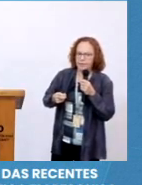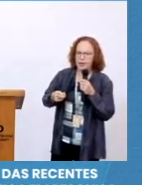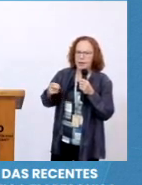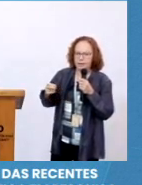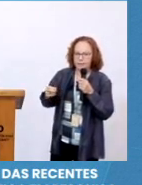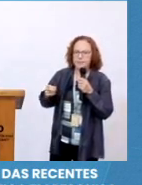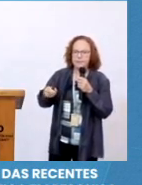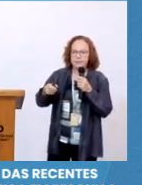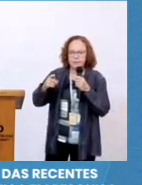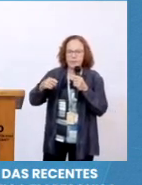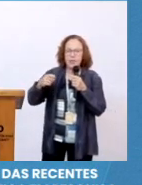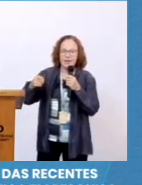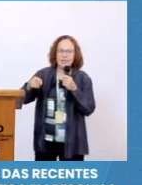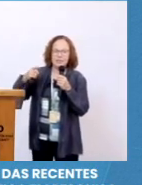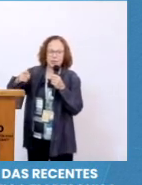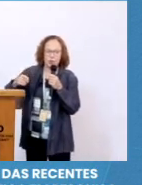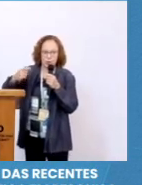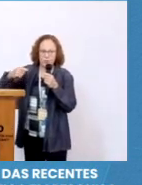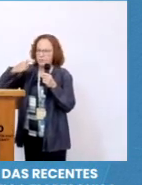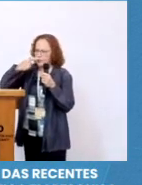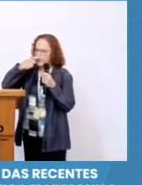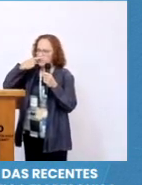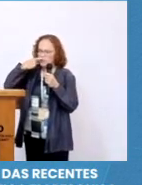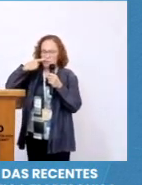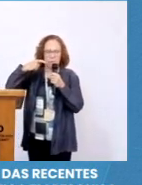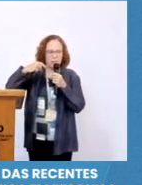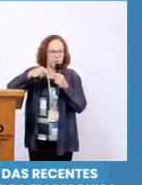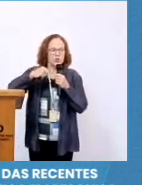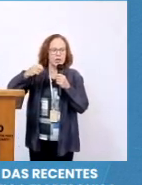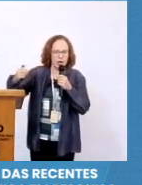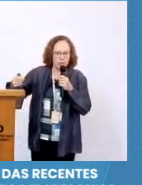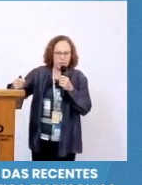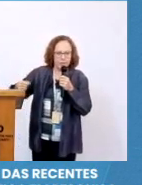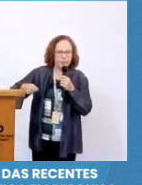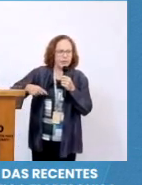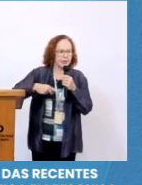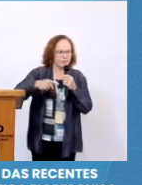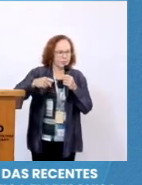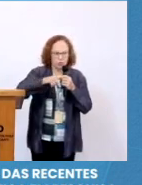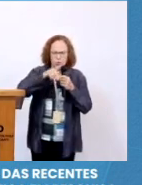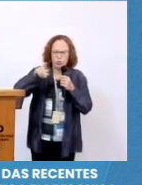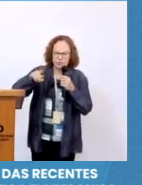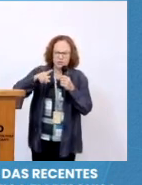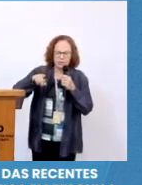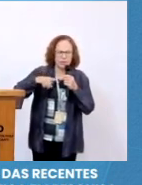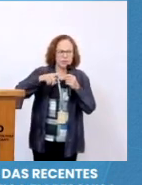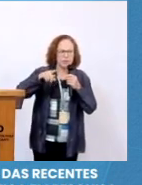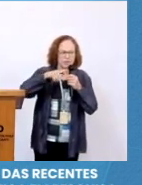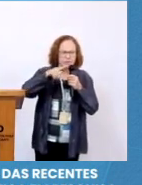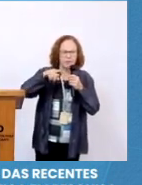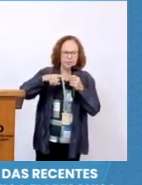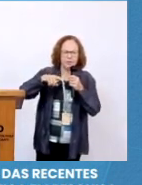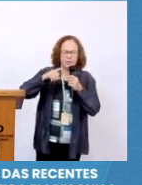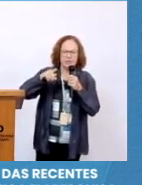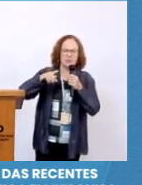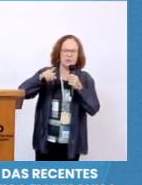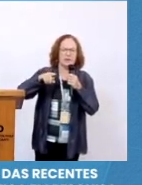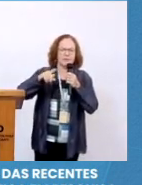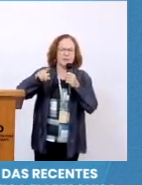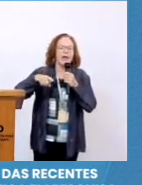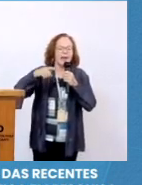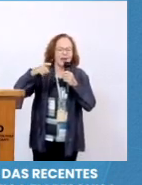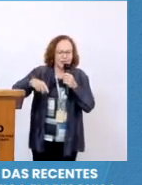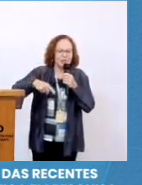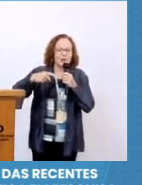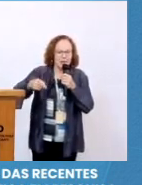Uhum. Mas quando pergunto no geral, para só 2 pessoas aqui de membros de CEP